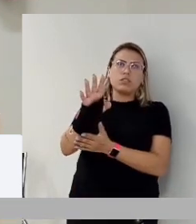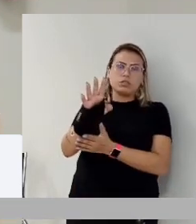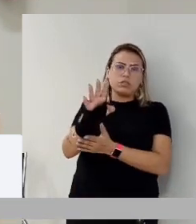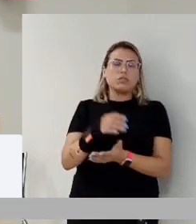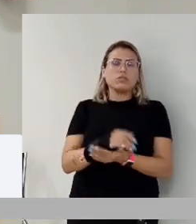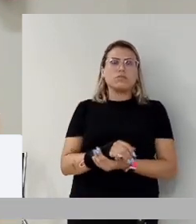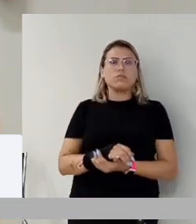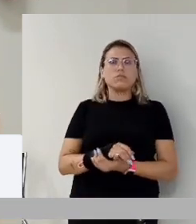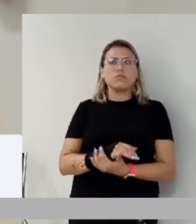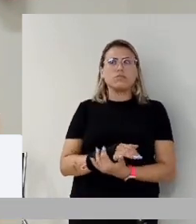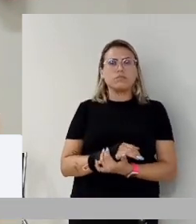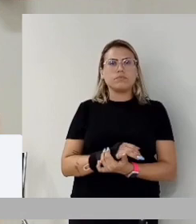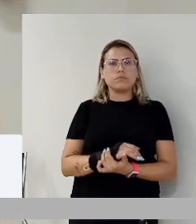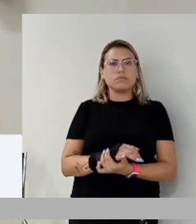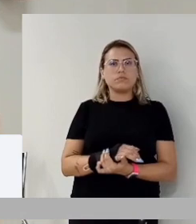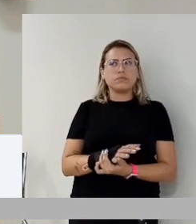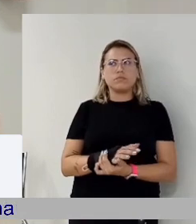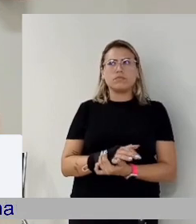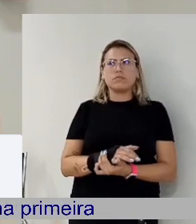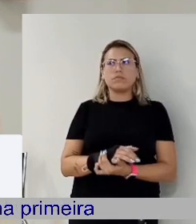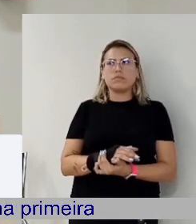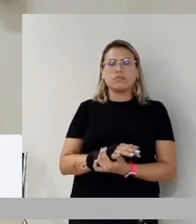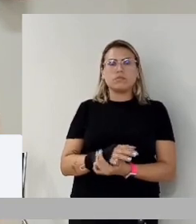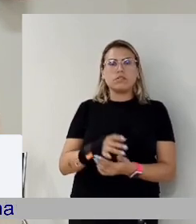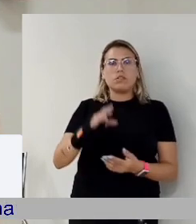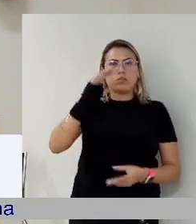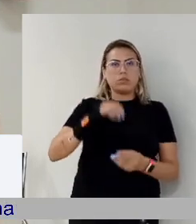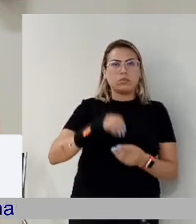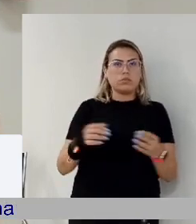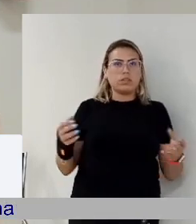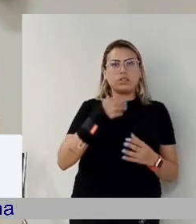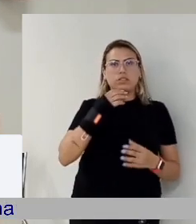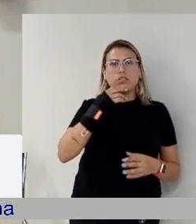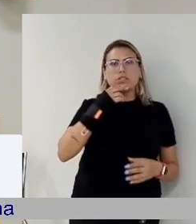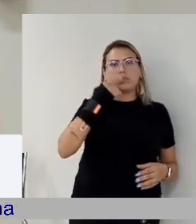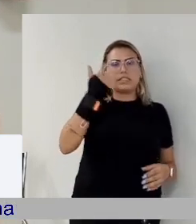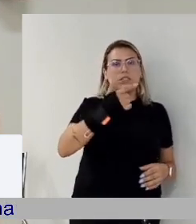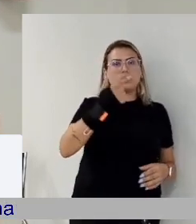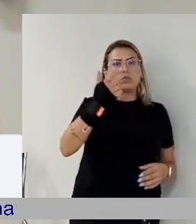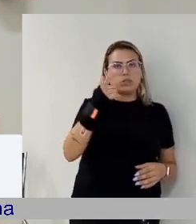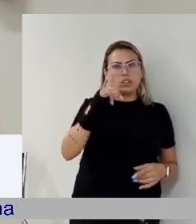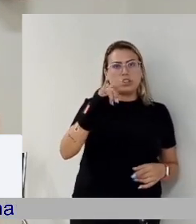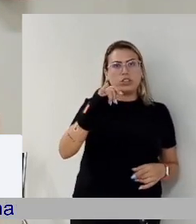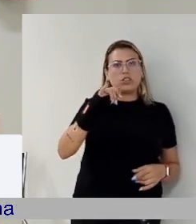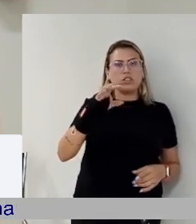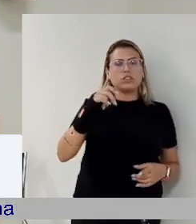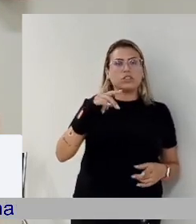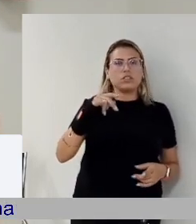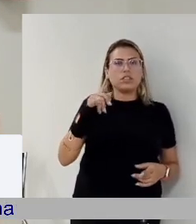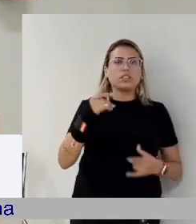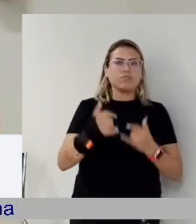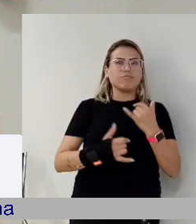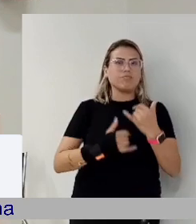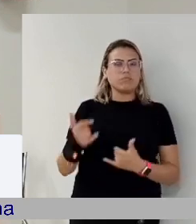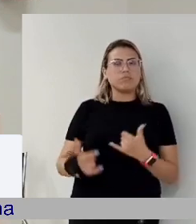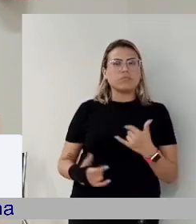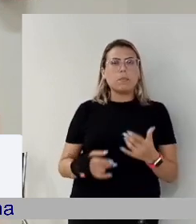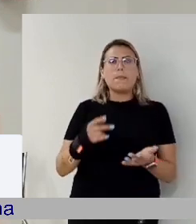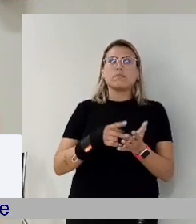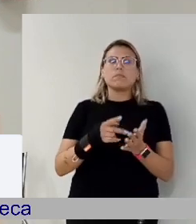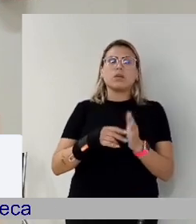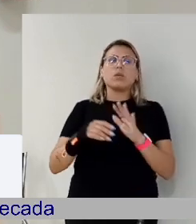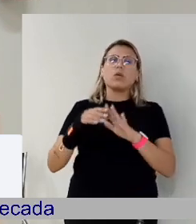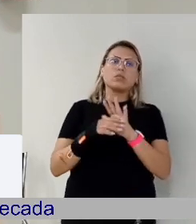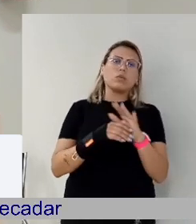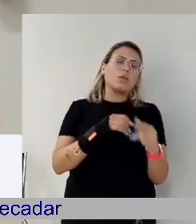né fizemos agora e concluímos agora em dezembro a segunda gicana ambiental os mesmos critérios o aluno